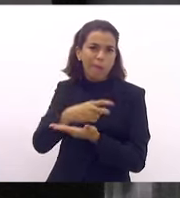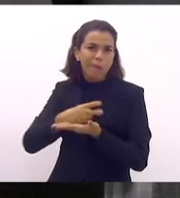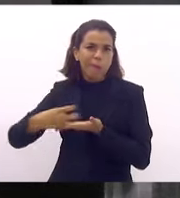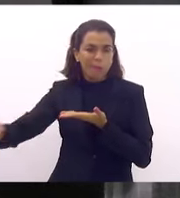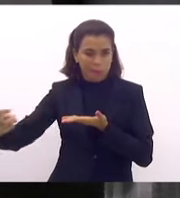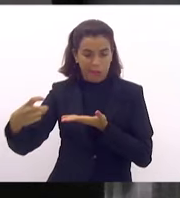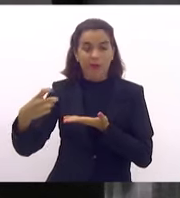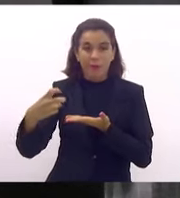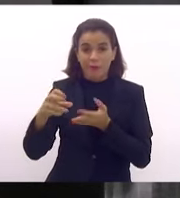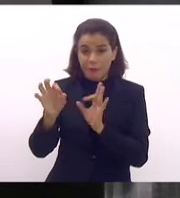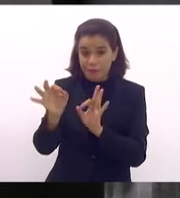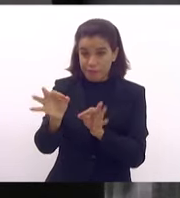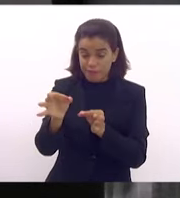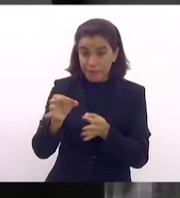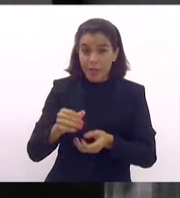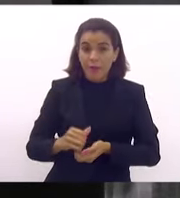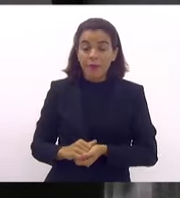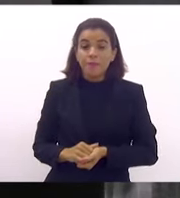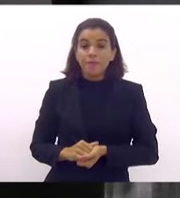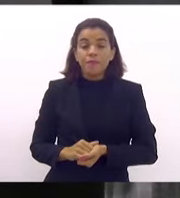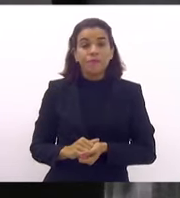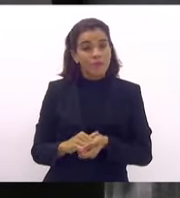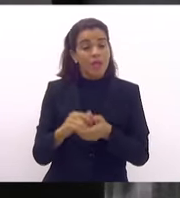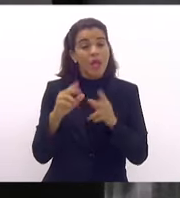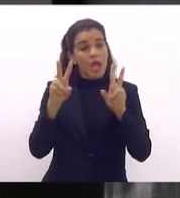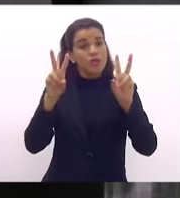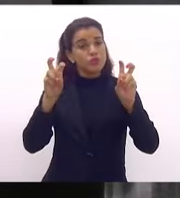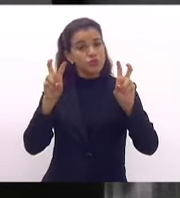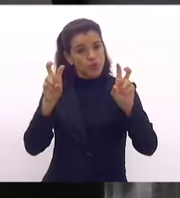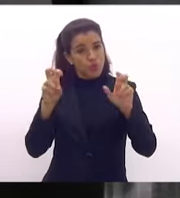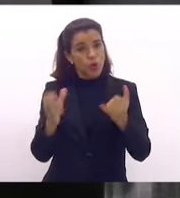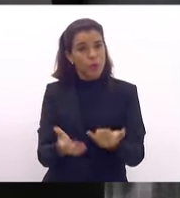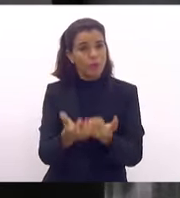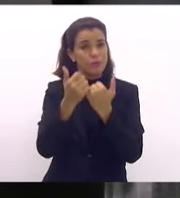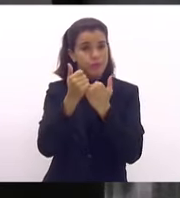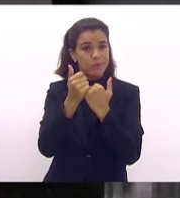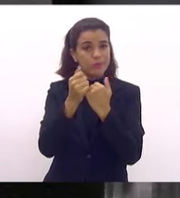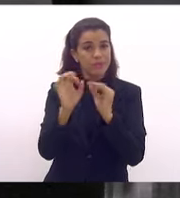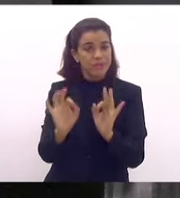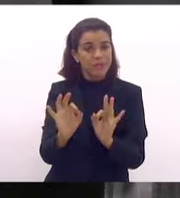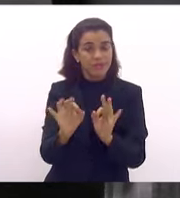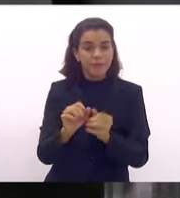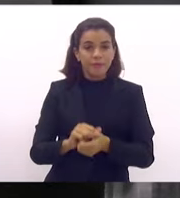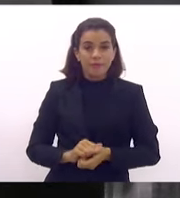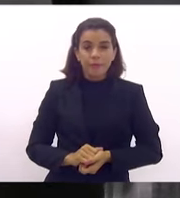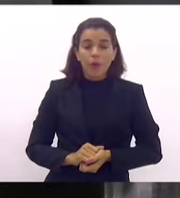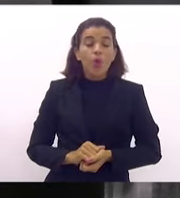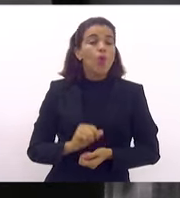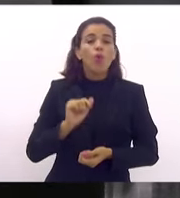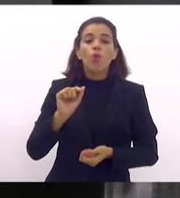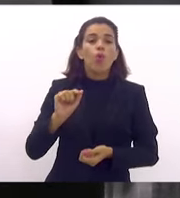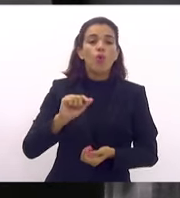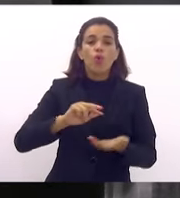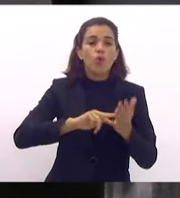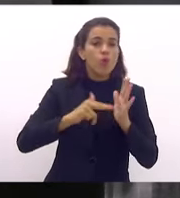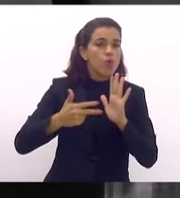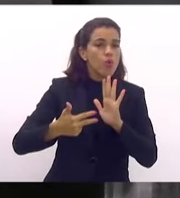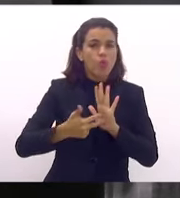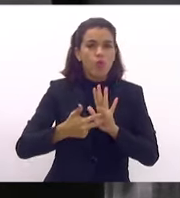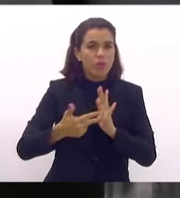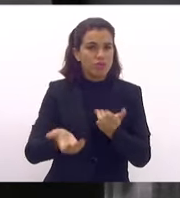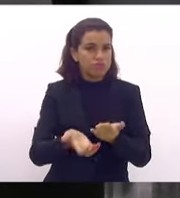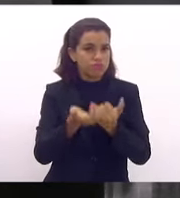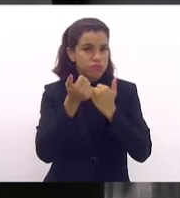mas Vossa Excelência aqueceu, que era exatamente sobre tombamento. Né? Como sendo prerrogativa de